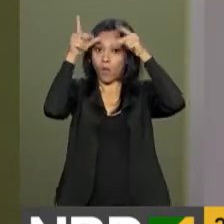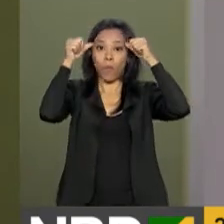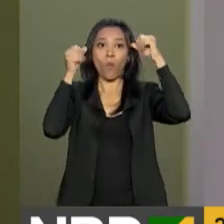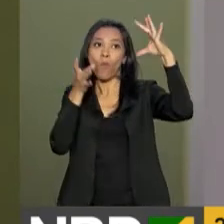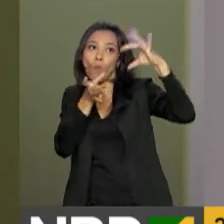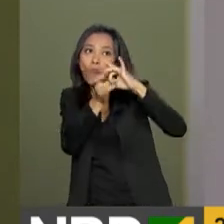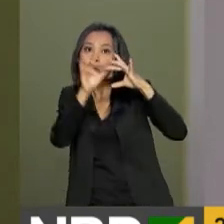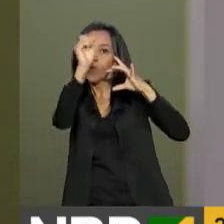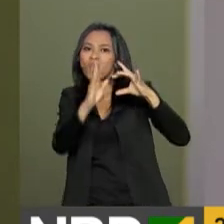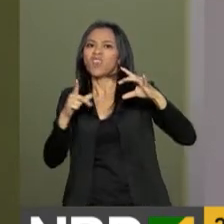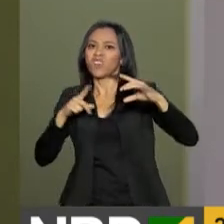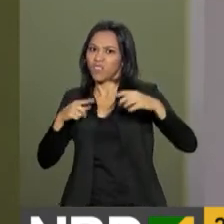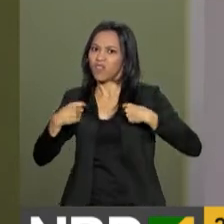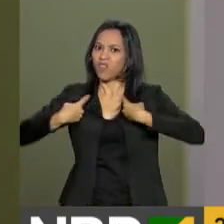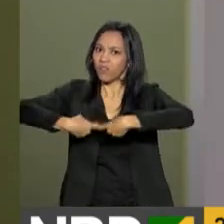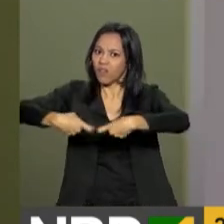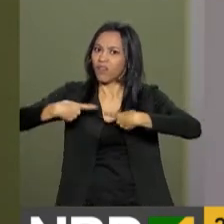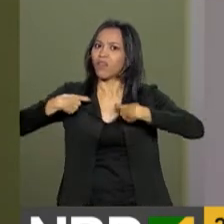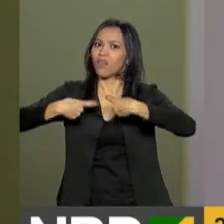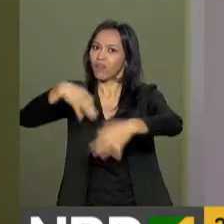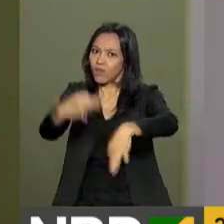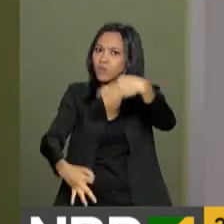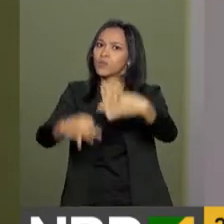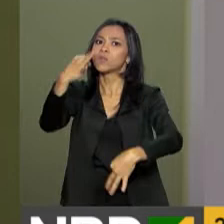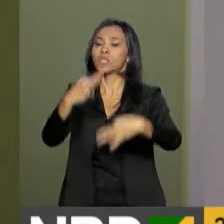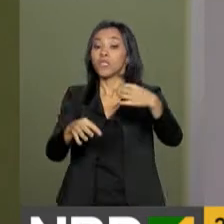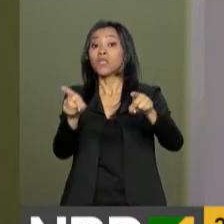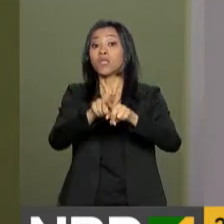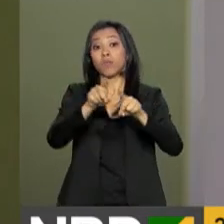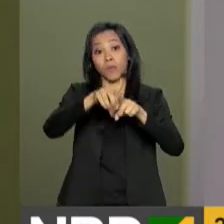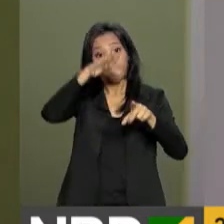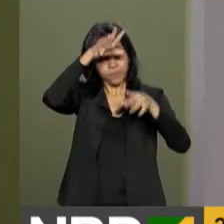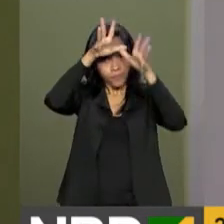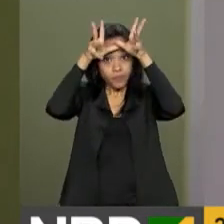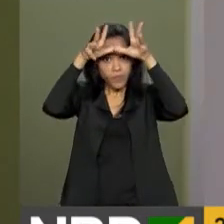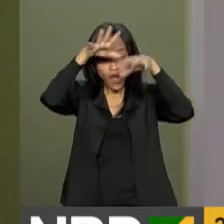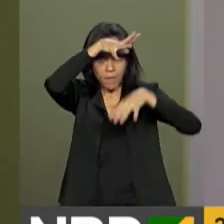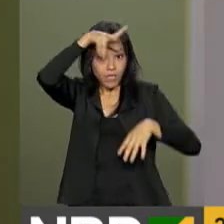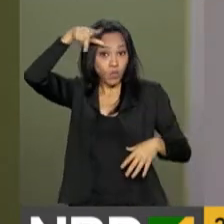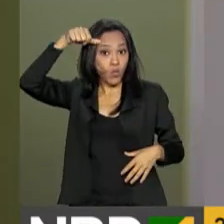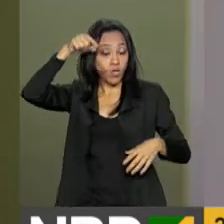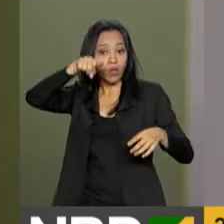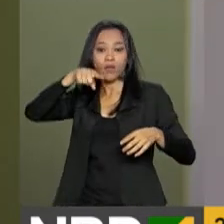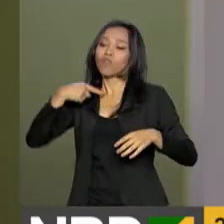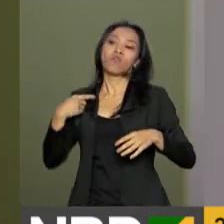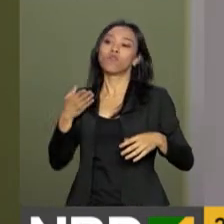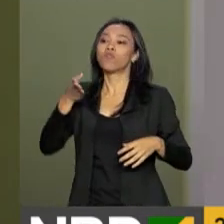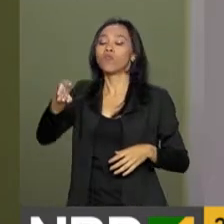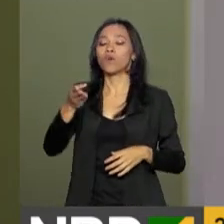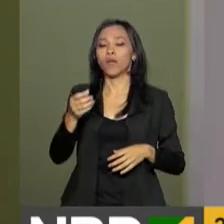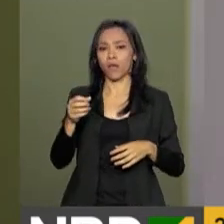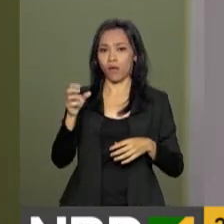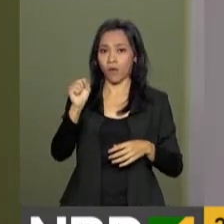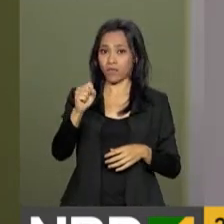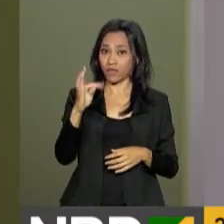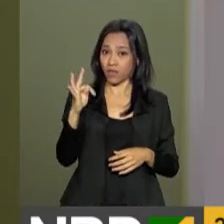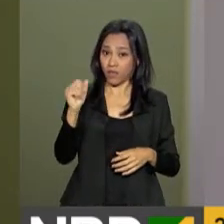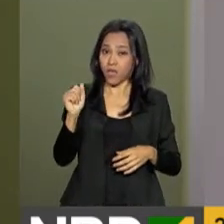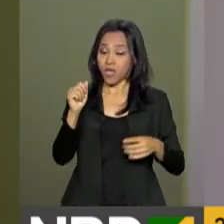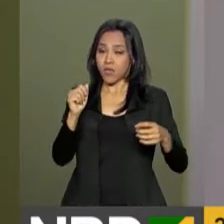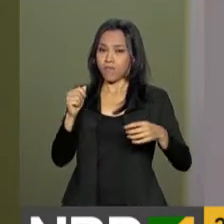demanda judicial extraordinária o estado do amazonas foi ao supremo para pleitear que a incorporação daquela área de terras